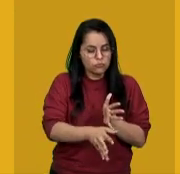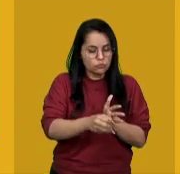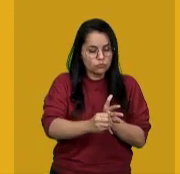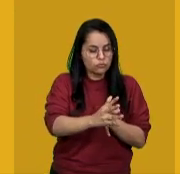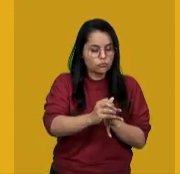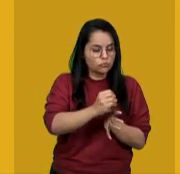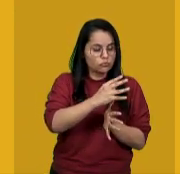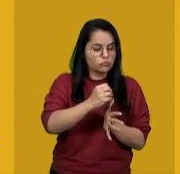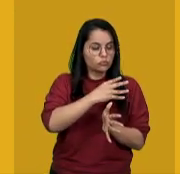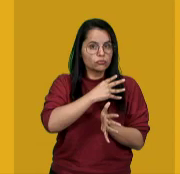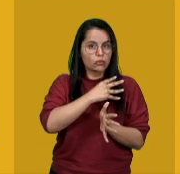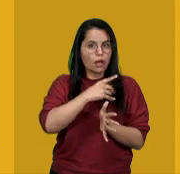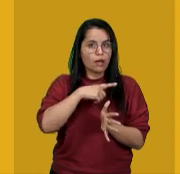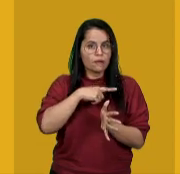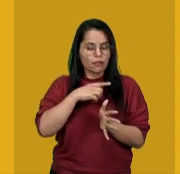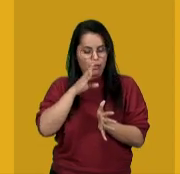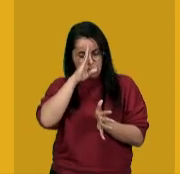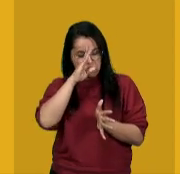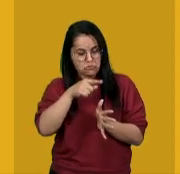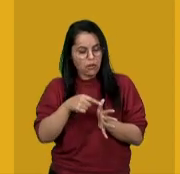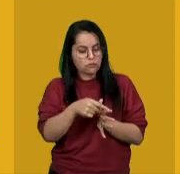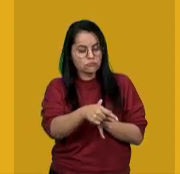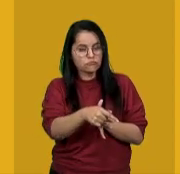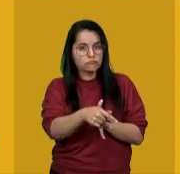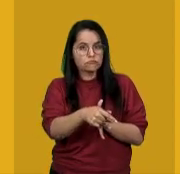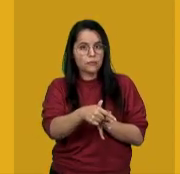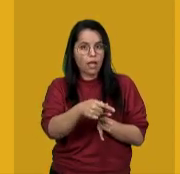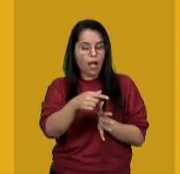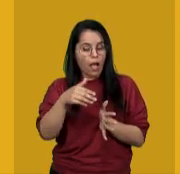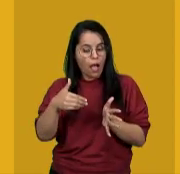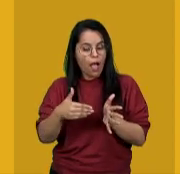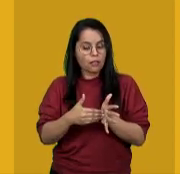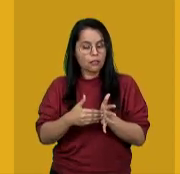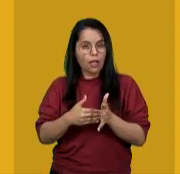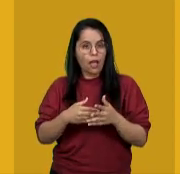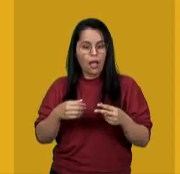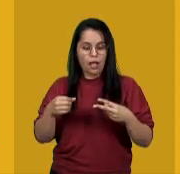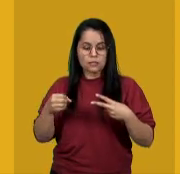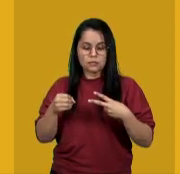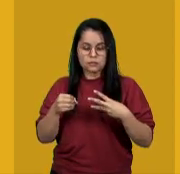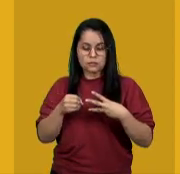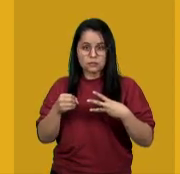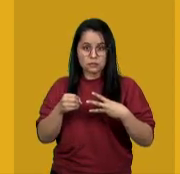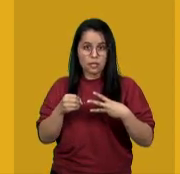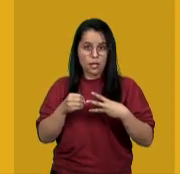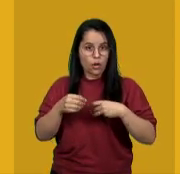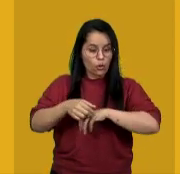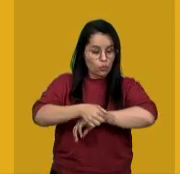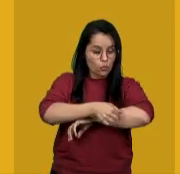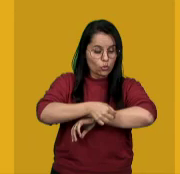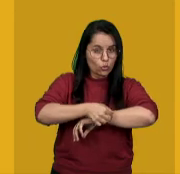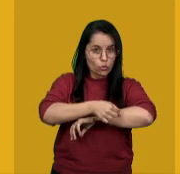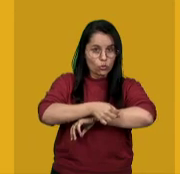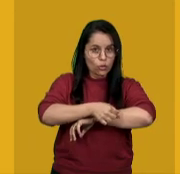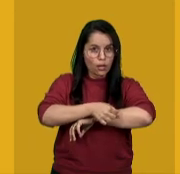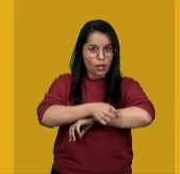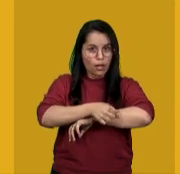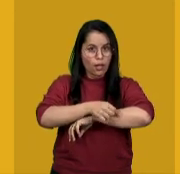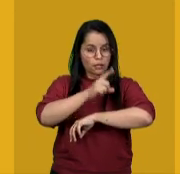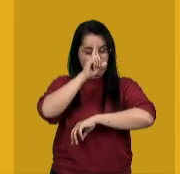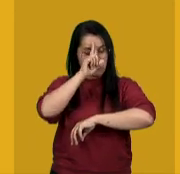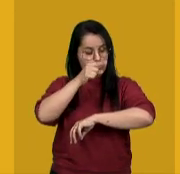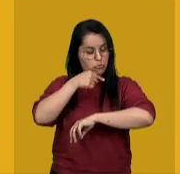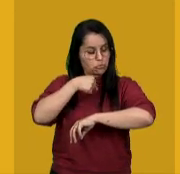vai caminhar nessa direção até chegar nas células musculares. Quando chega nas células